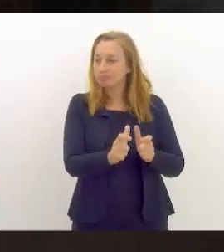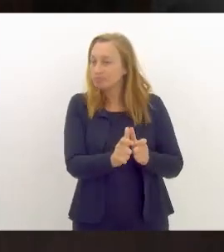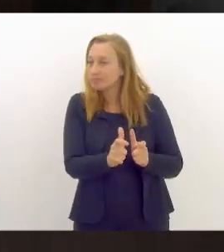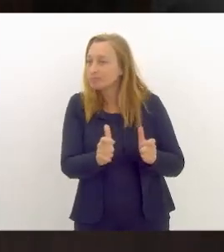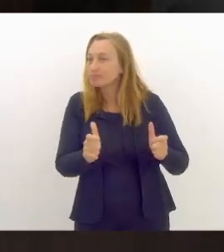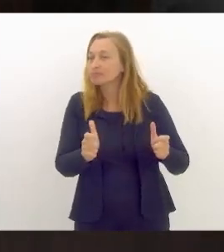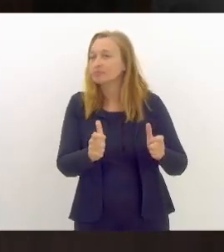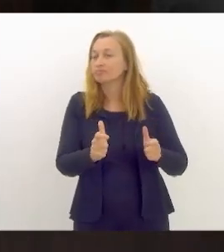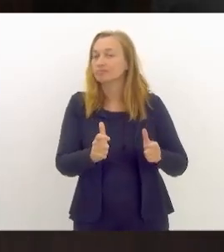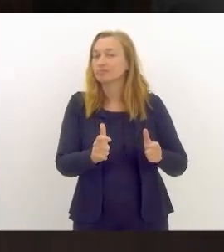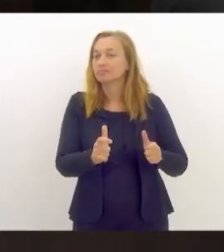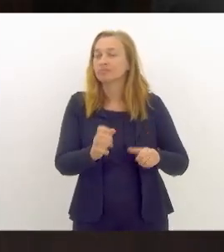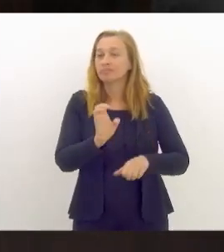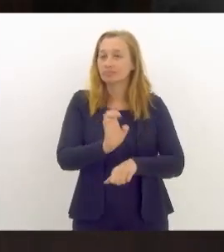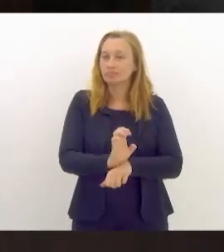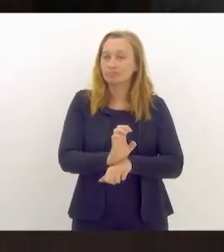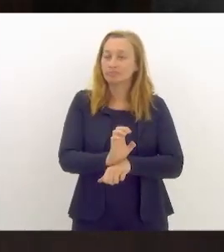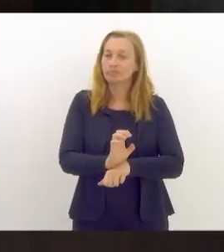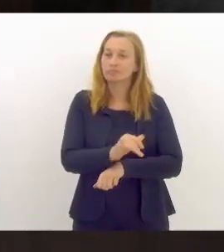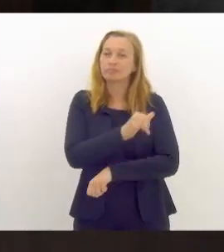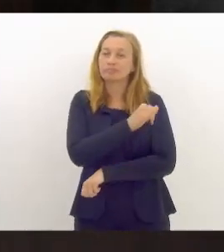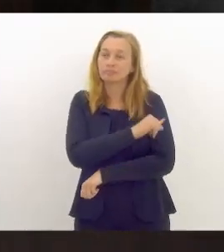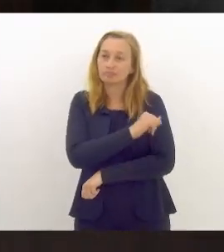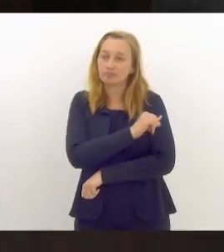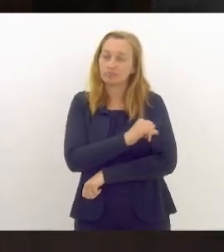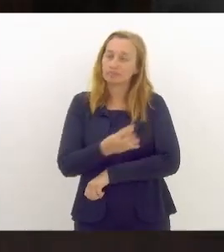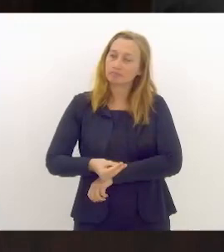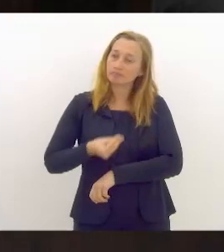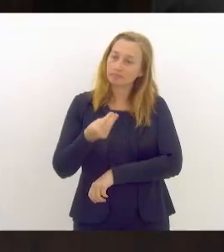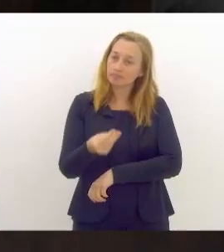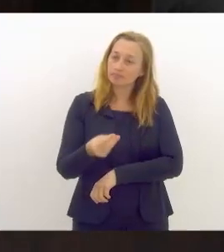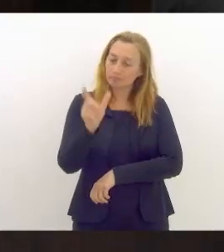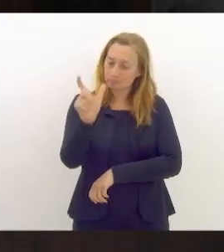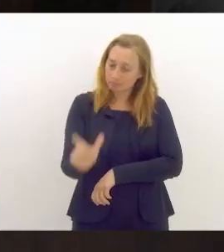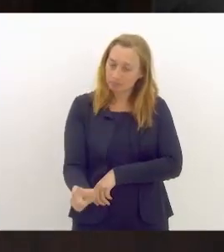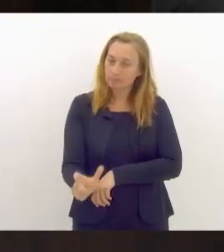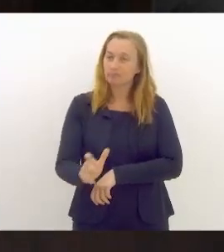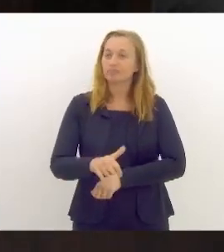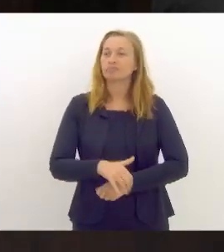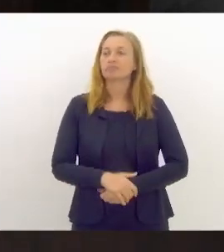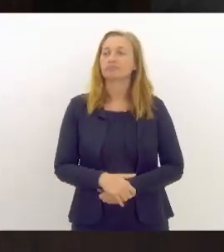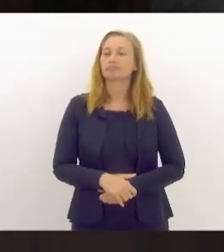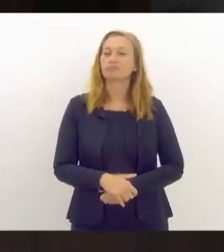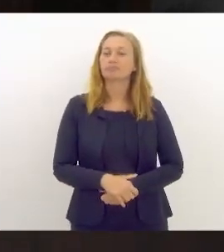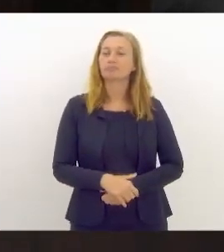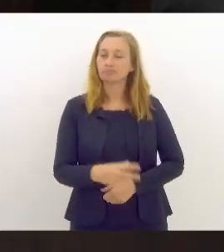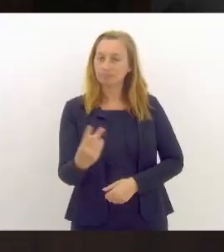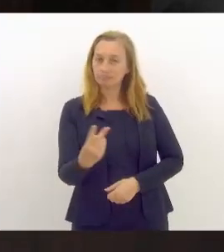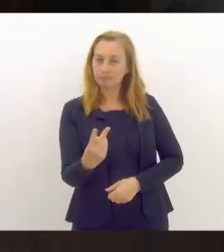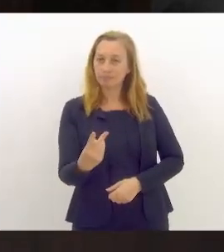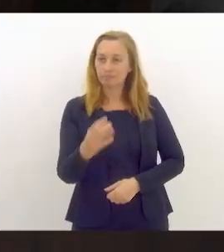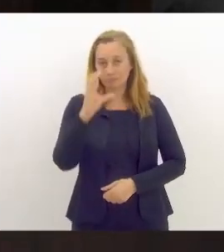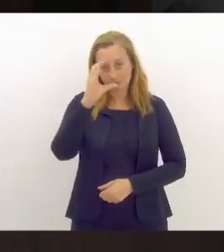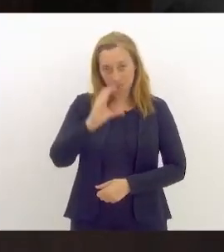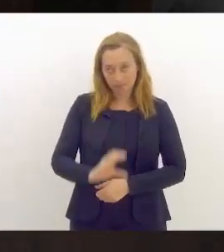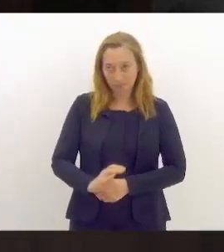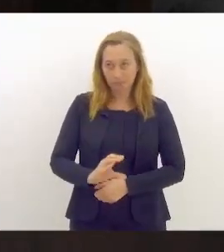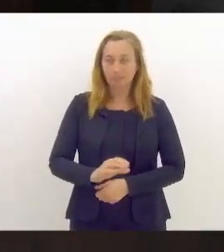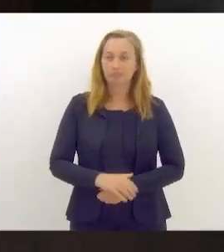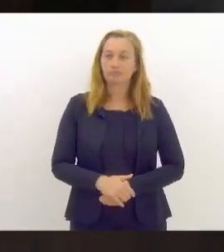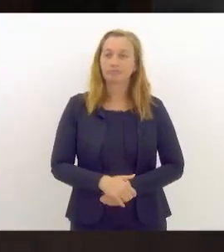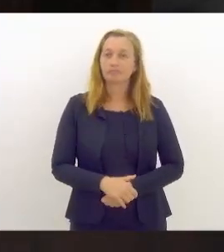maior homenagem que o estado do Rio possa conceder alguém os senhores cidadãos